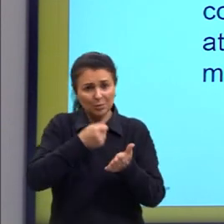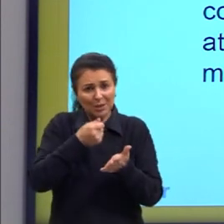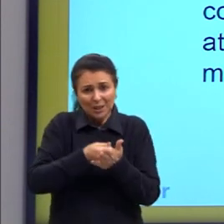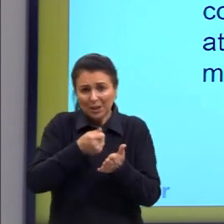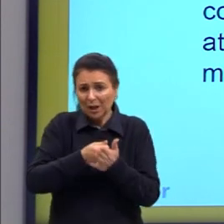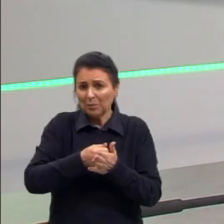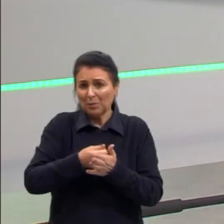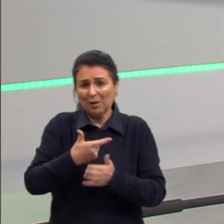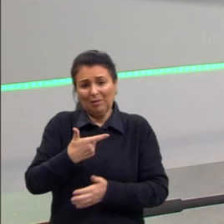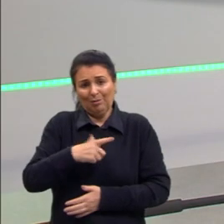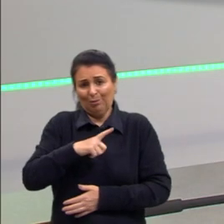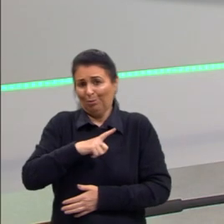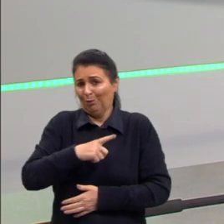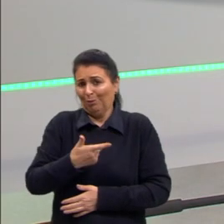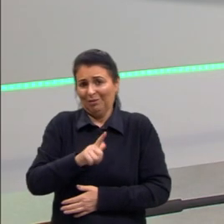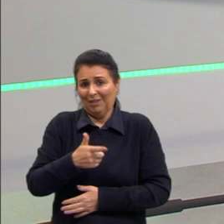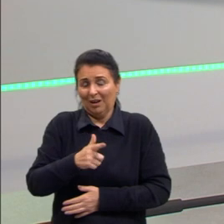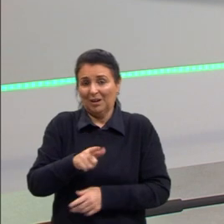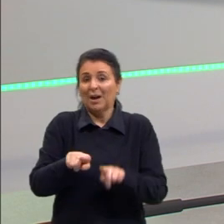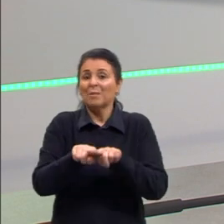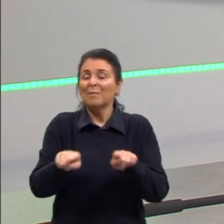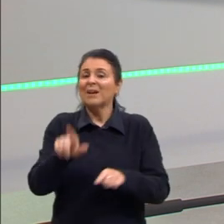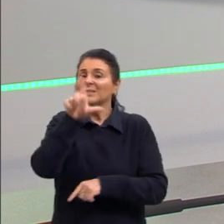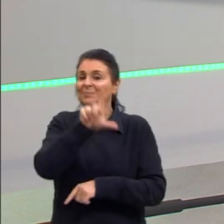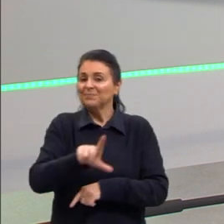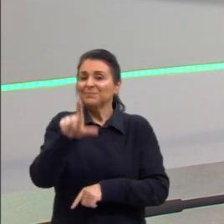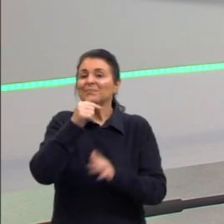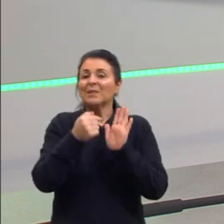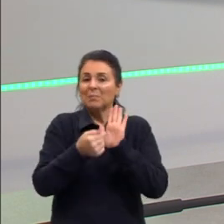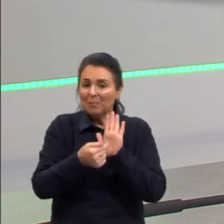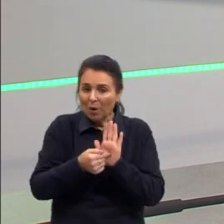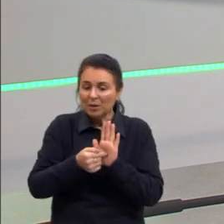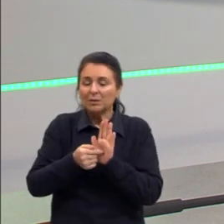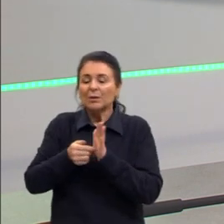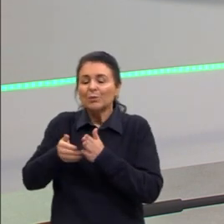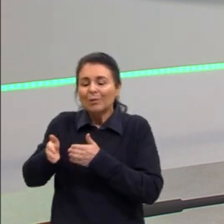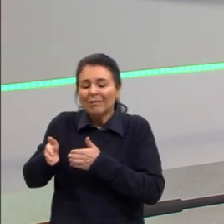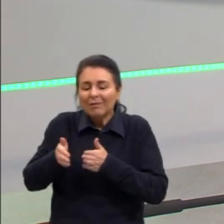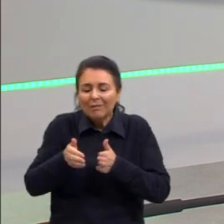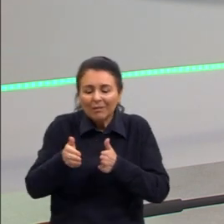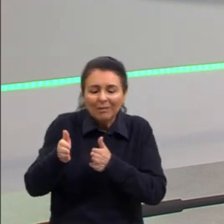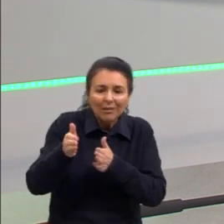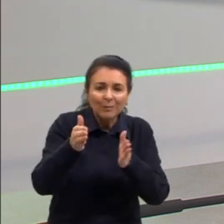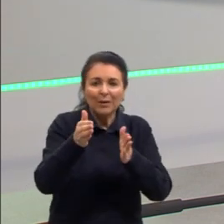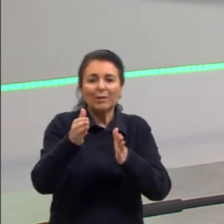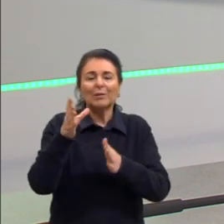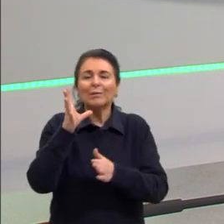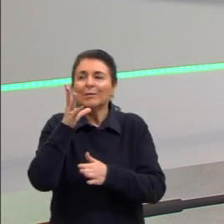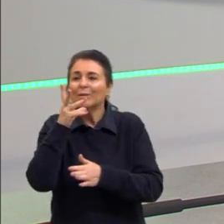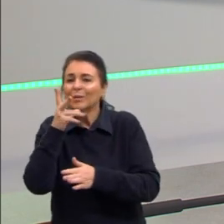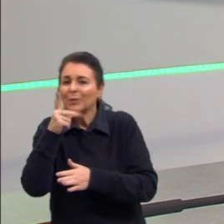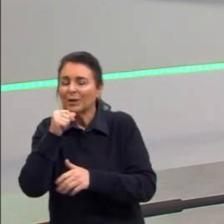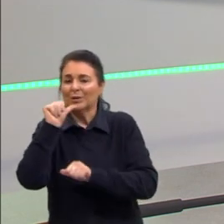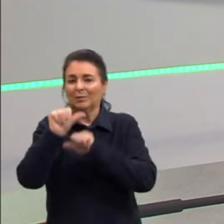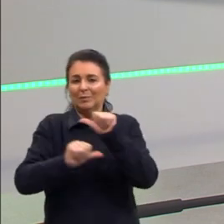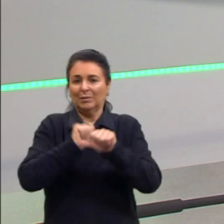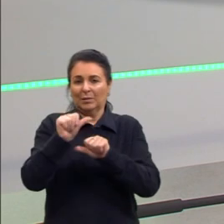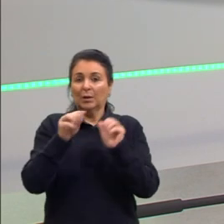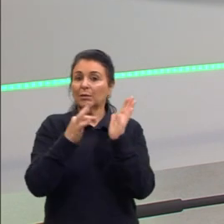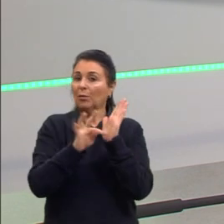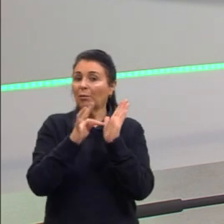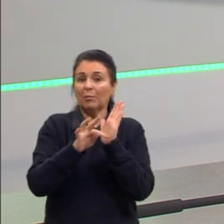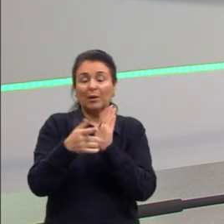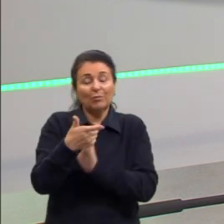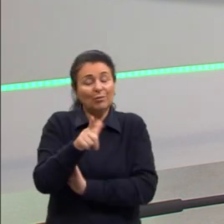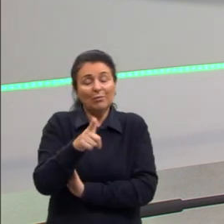exista mas a literatura nos mostra que ainda estamos caminhando a passos lentos de uma verdadeira mudança Teoricamente não existe né